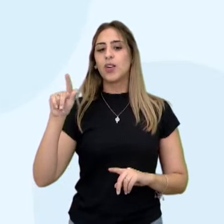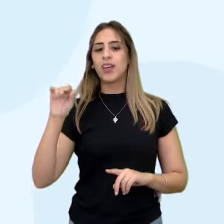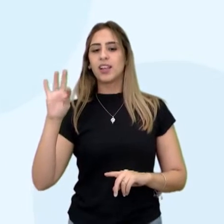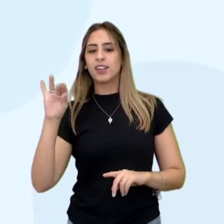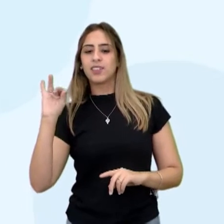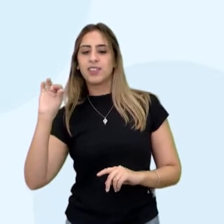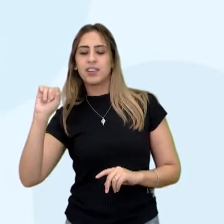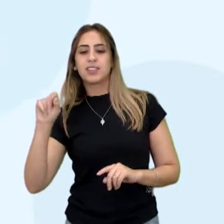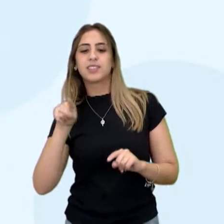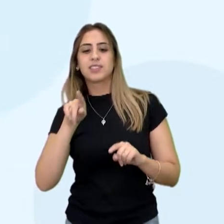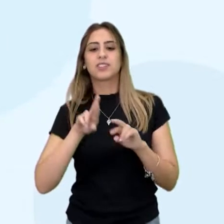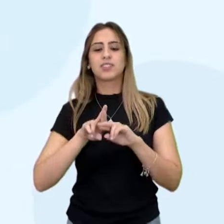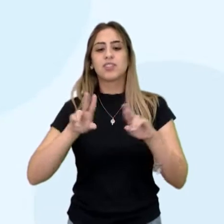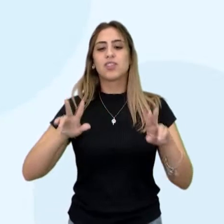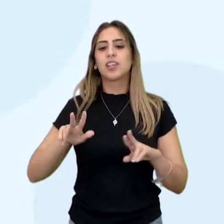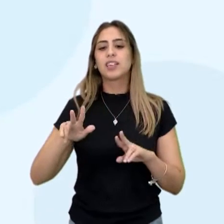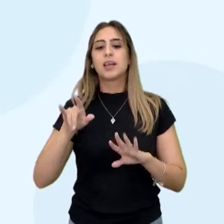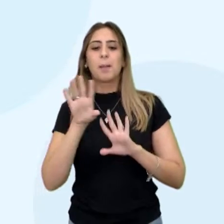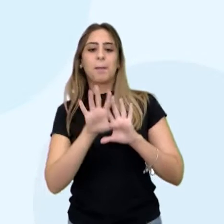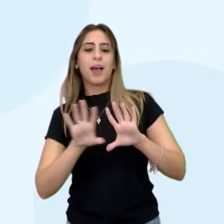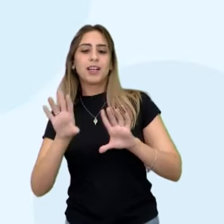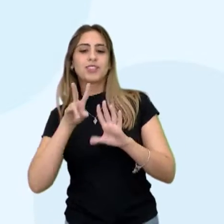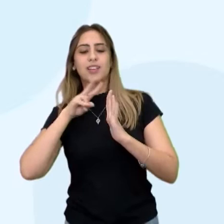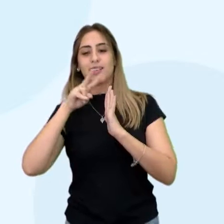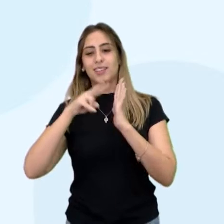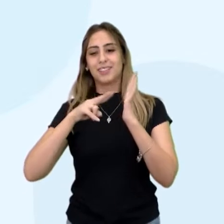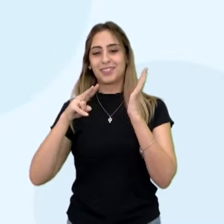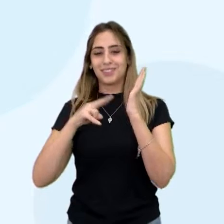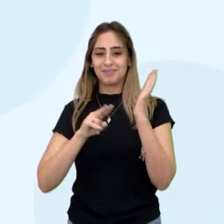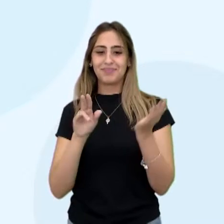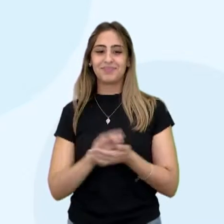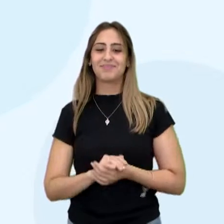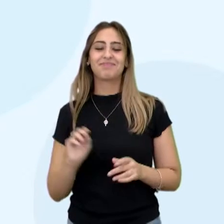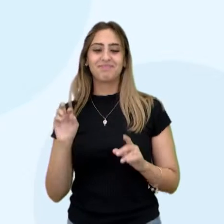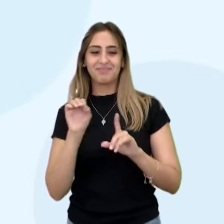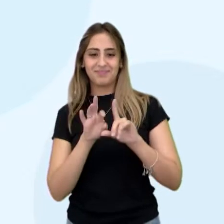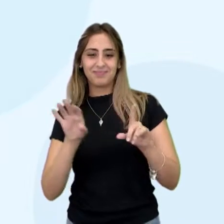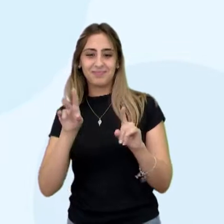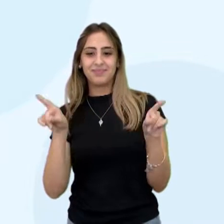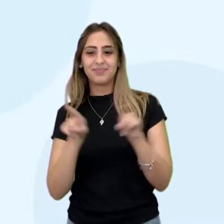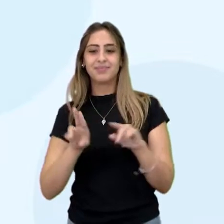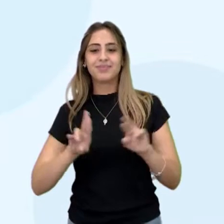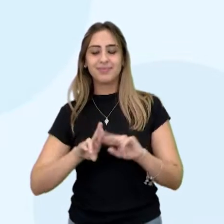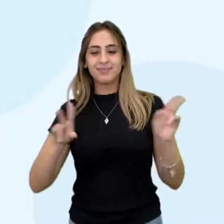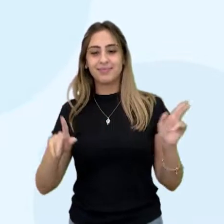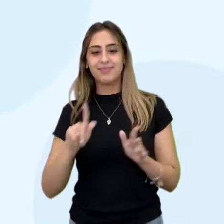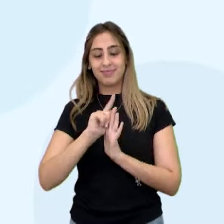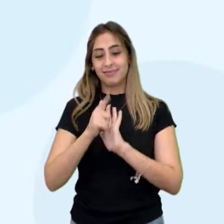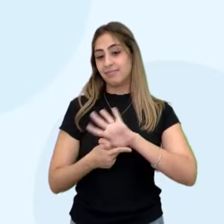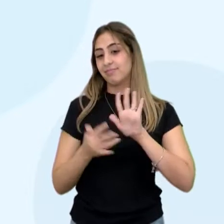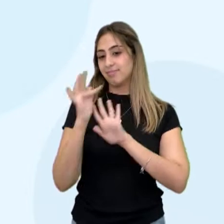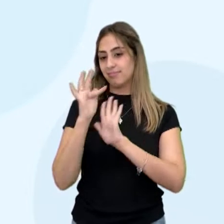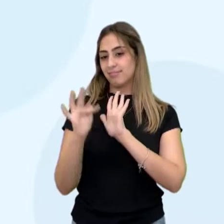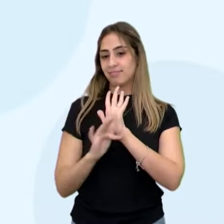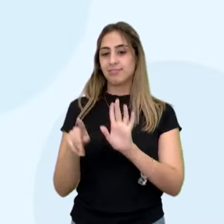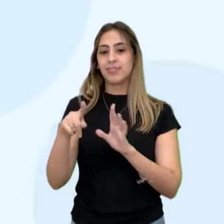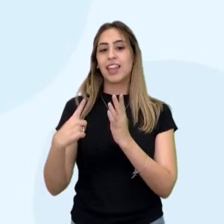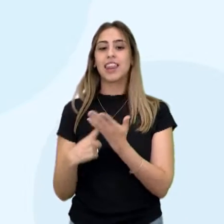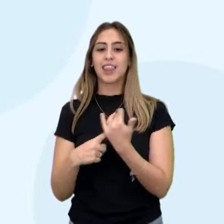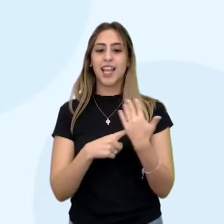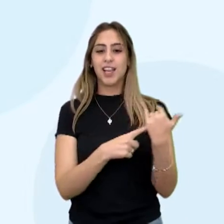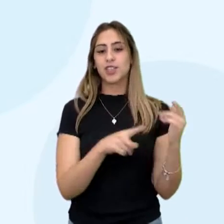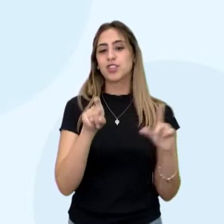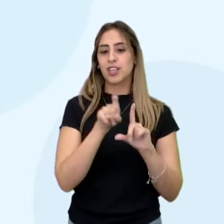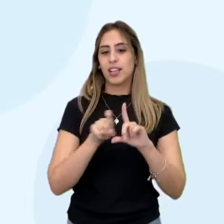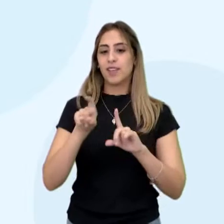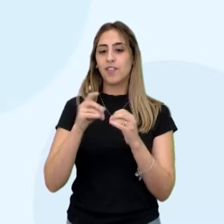é, referente a imagens e leitura de imagens, tá? Diferentes gêneros textuais e